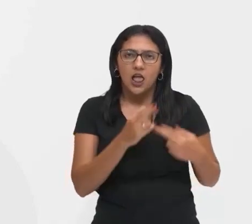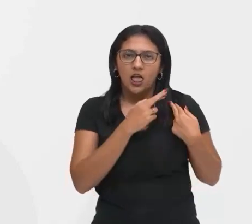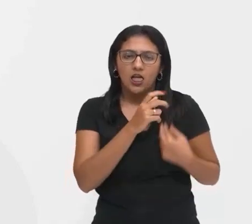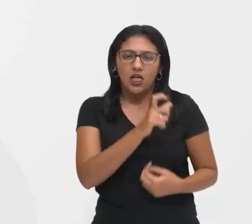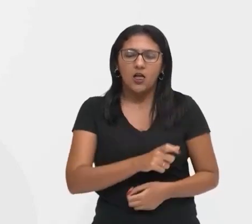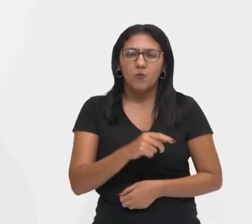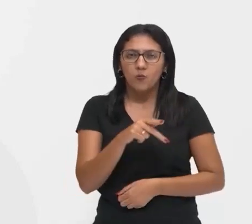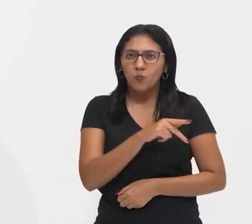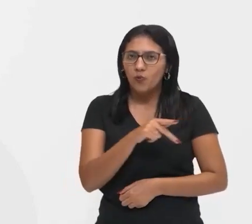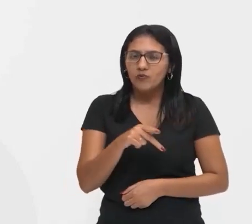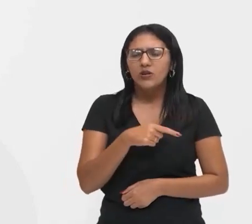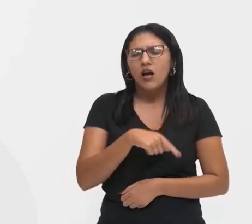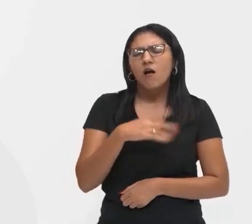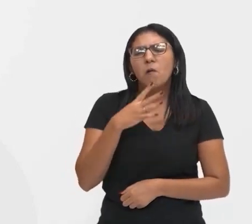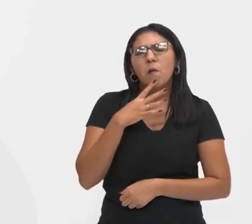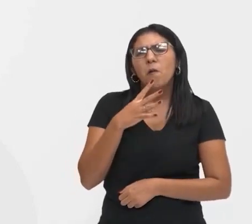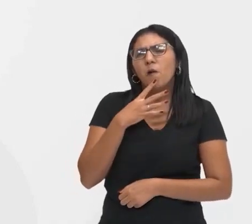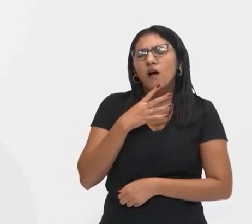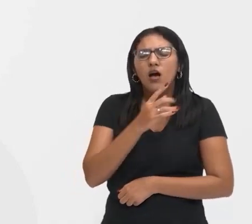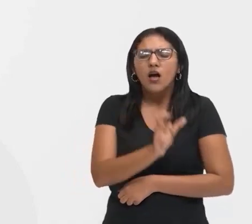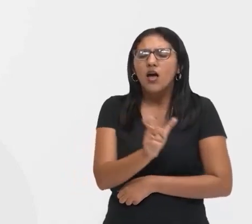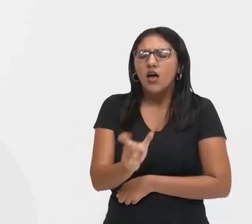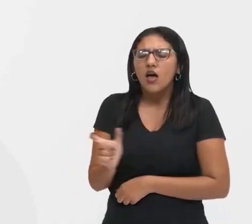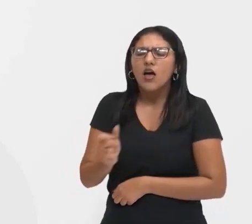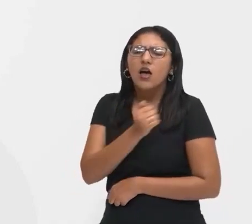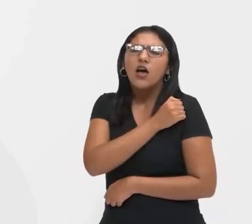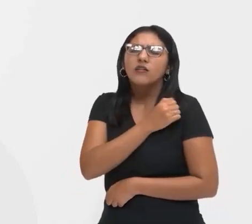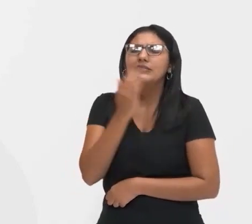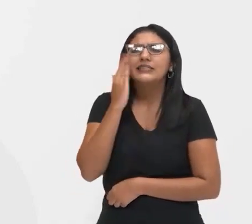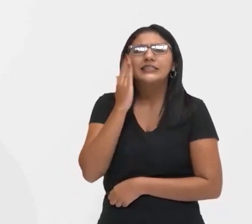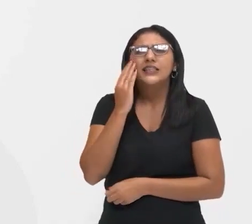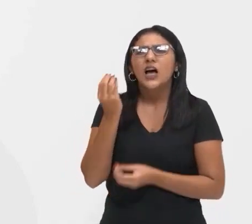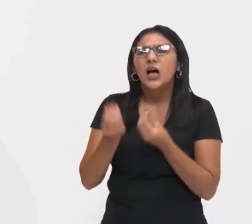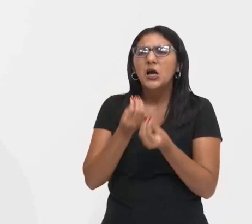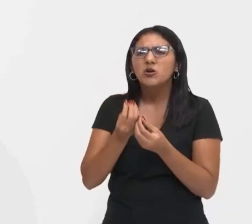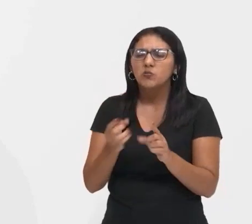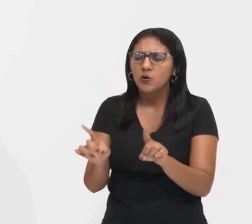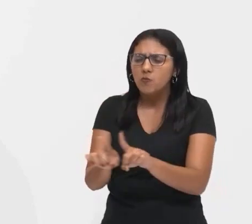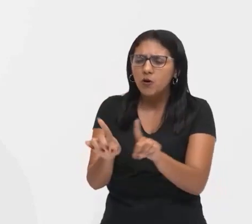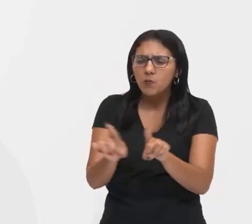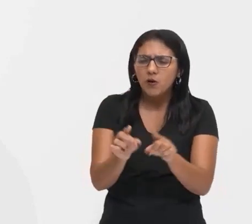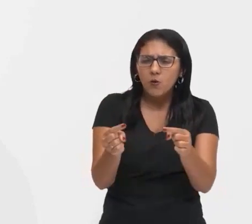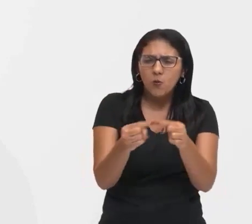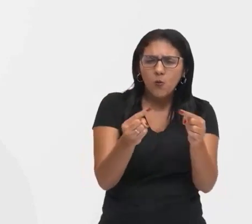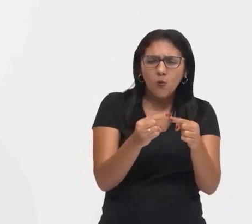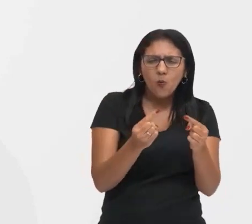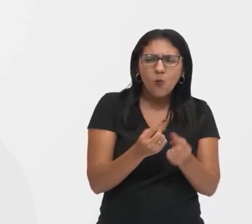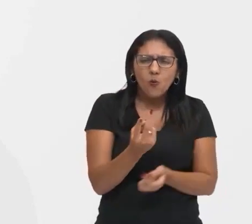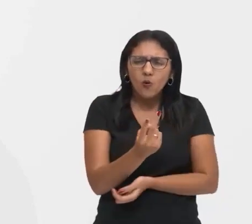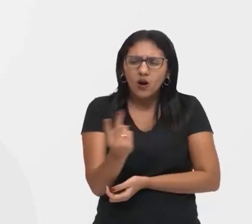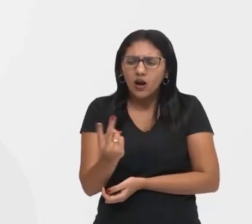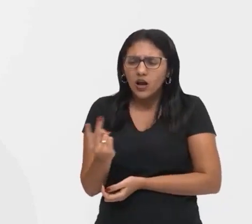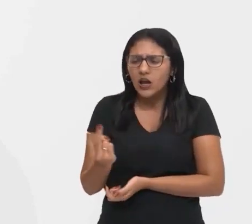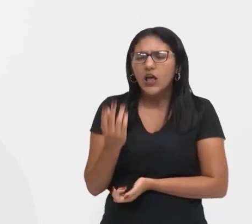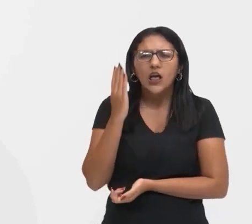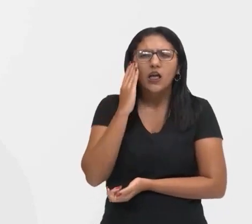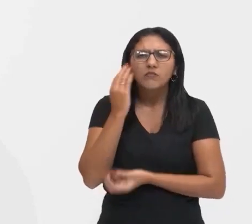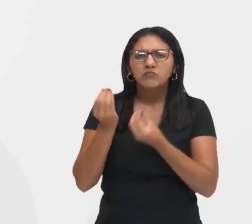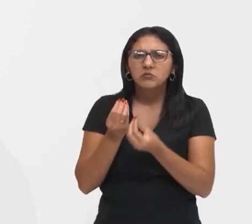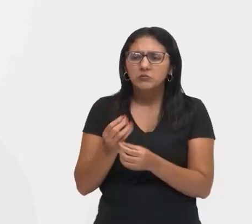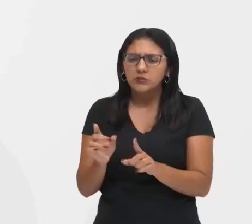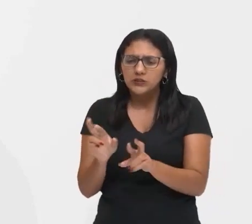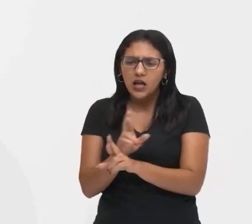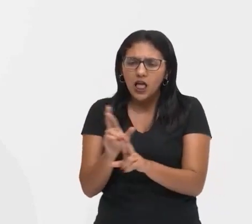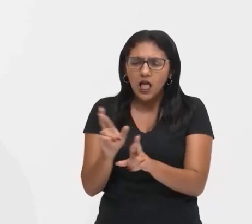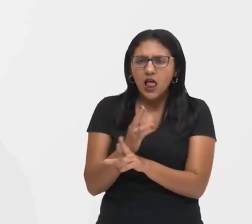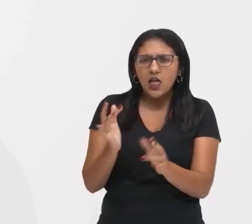aula, ele conhece os alunos, então ele sabe quais são os pares que são mais prático, é melhor trabalharem junto, aquele